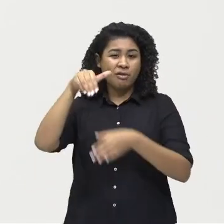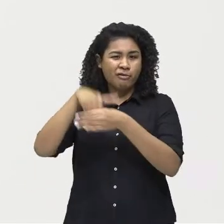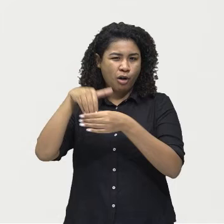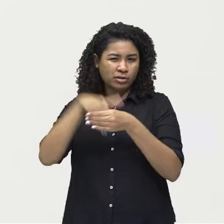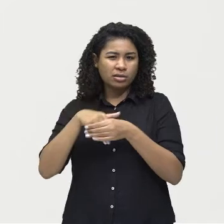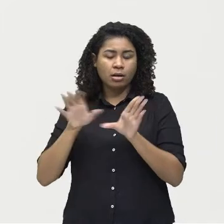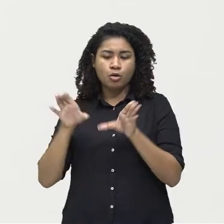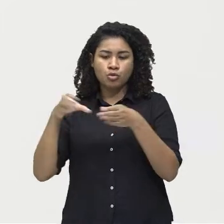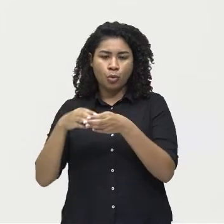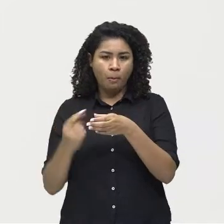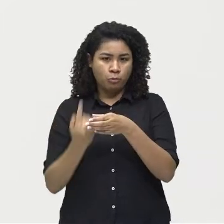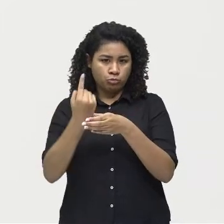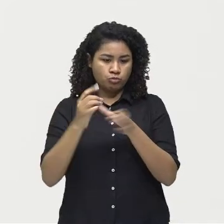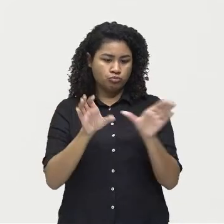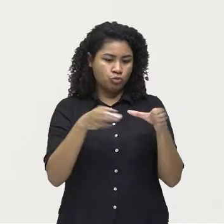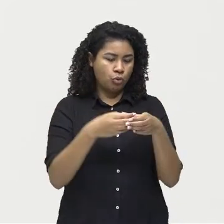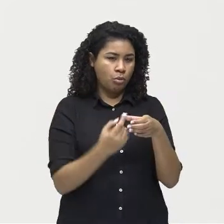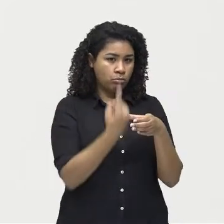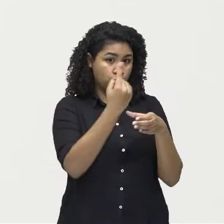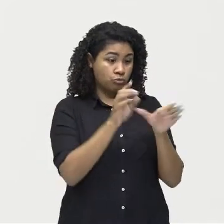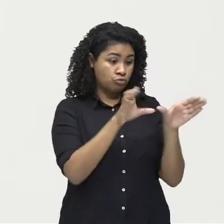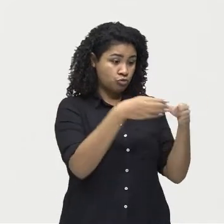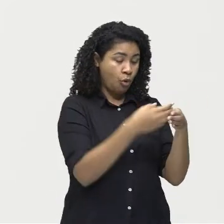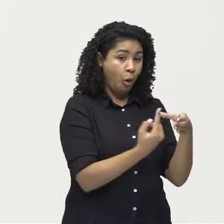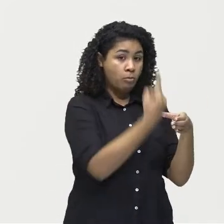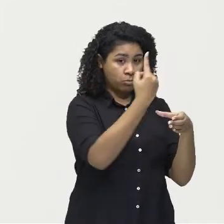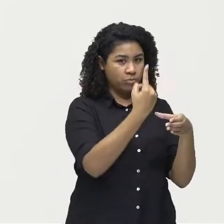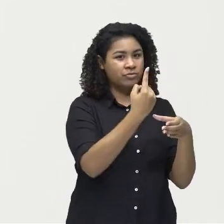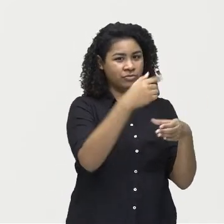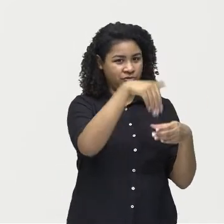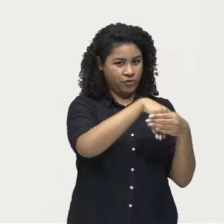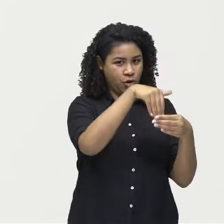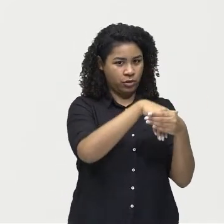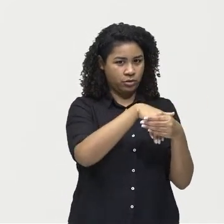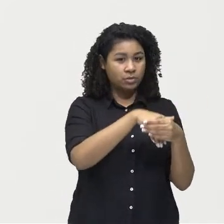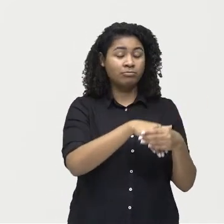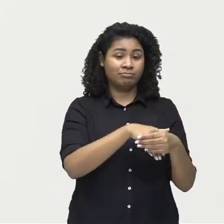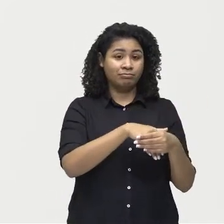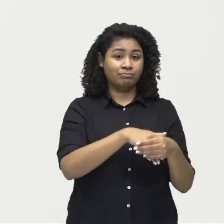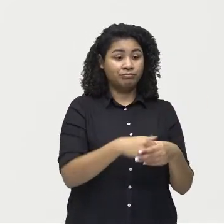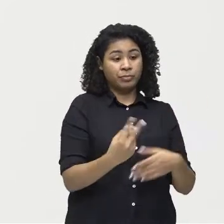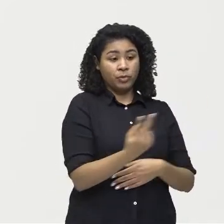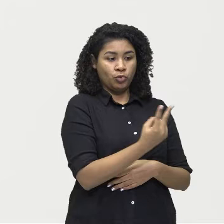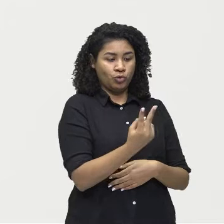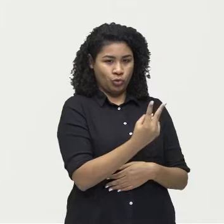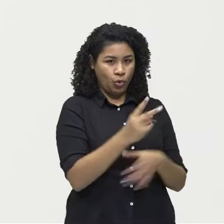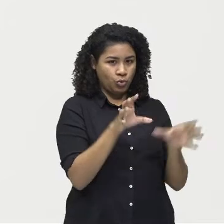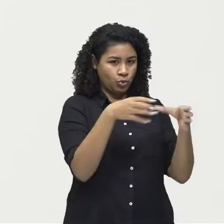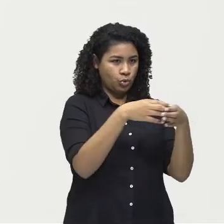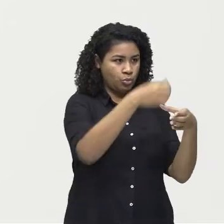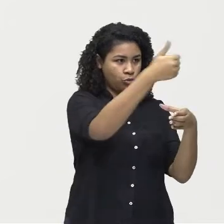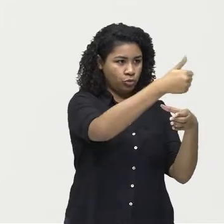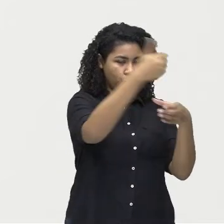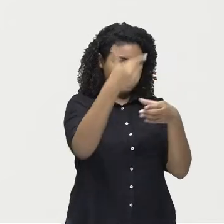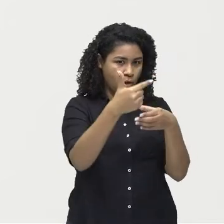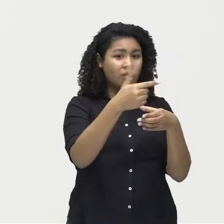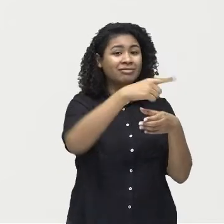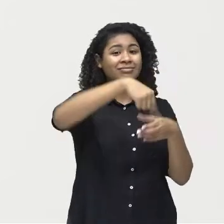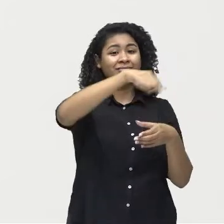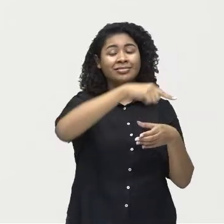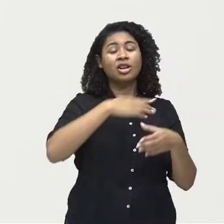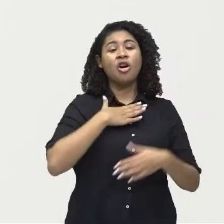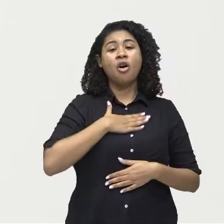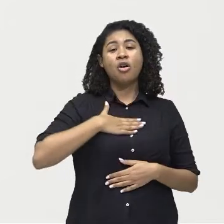estado, agradava a nobreza e ao clero, que tinham os mesmos interesses, como eu falei para vocês, eram unidos ali em relação